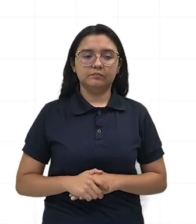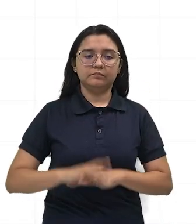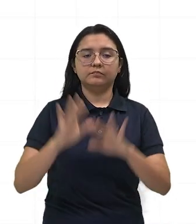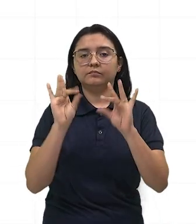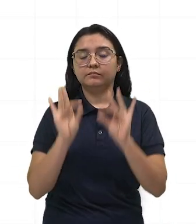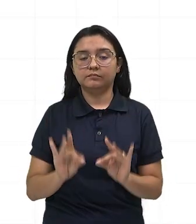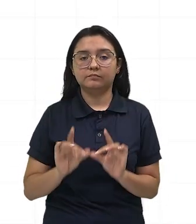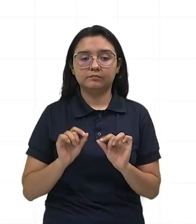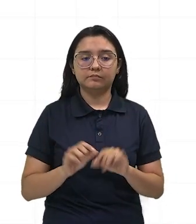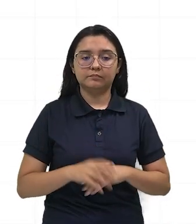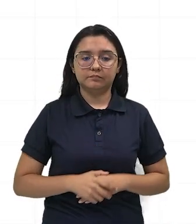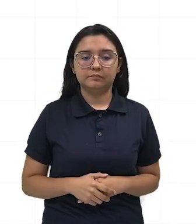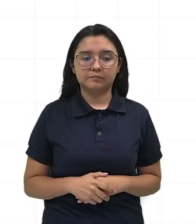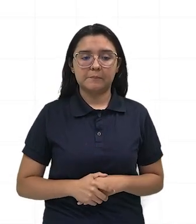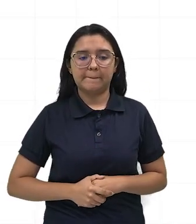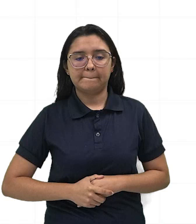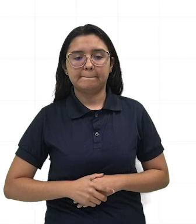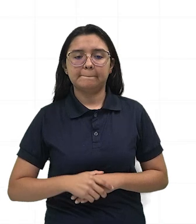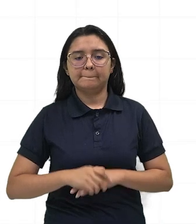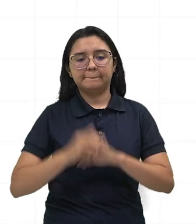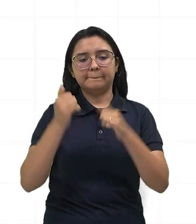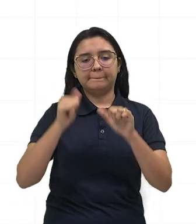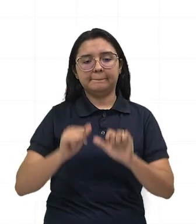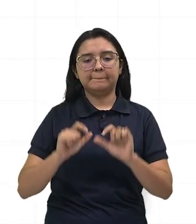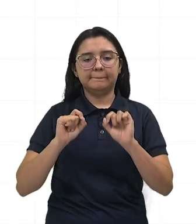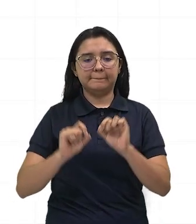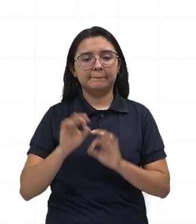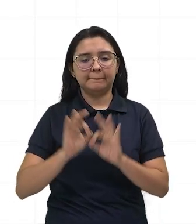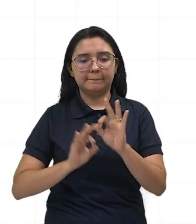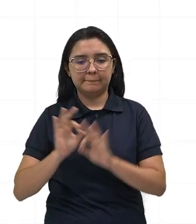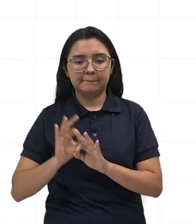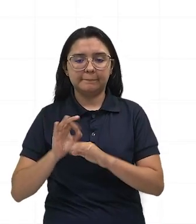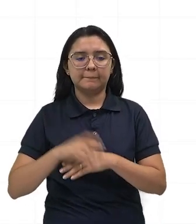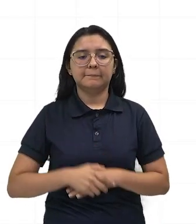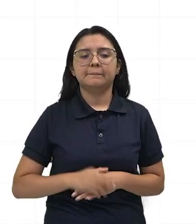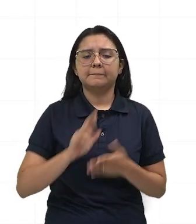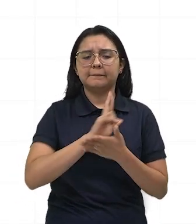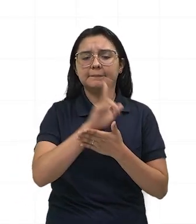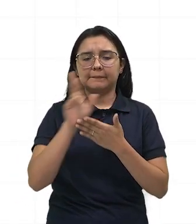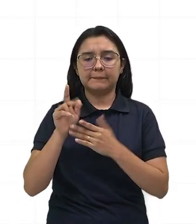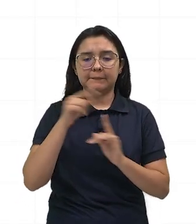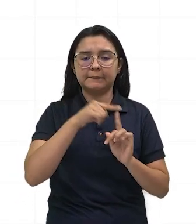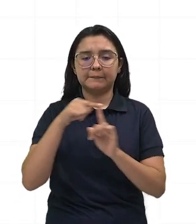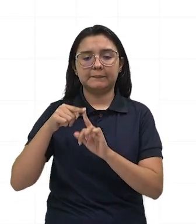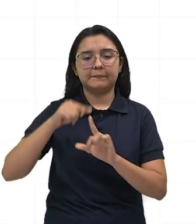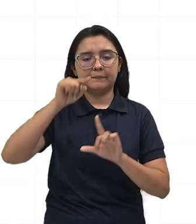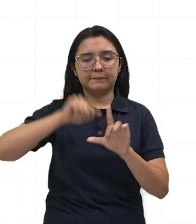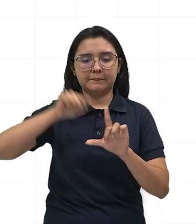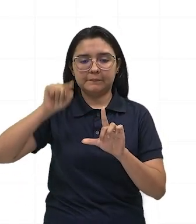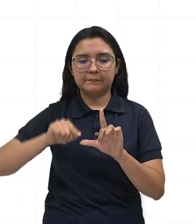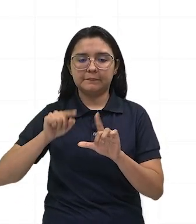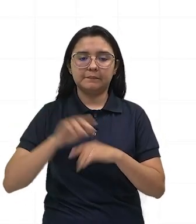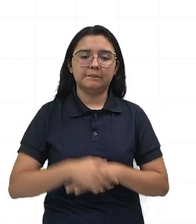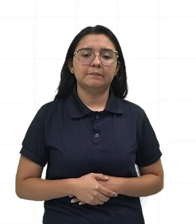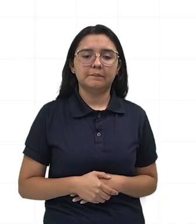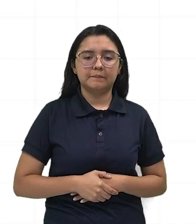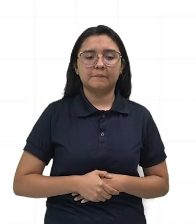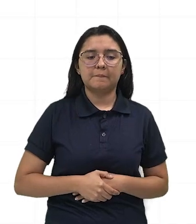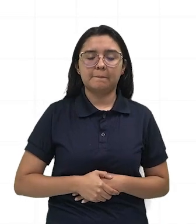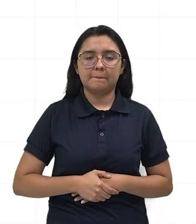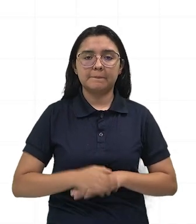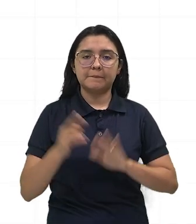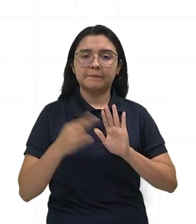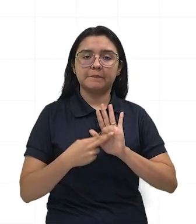detalhamento. Avaliação da adequação de diferentes tipos de gráficos para representar um